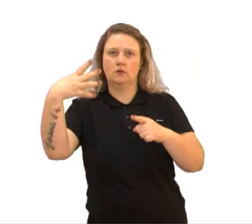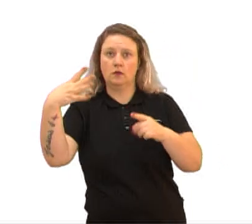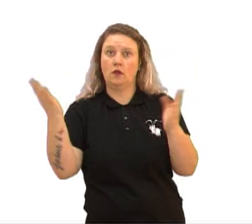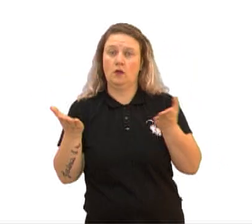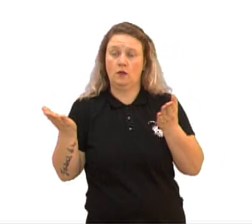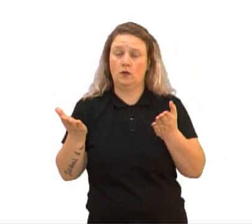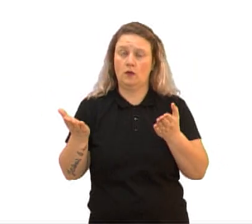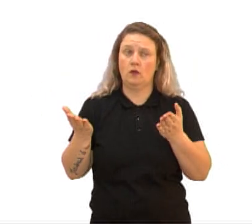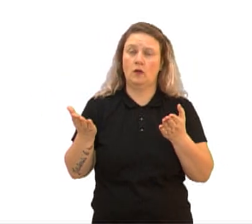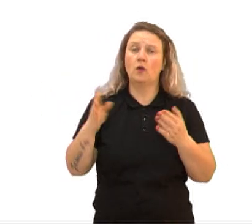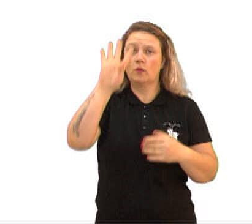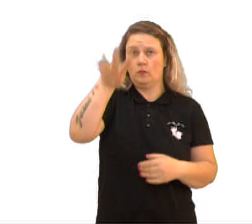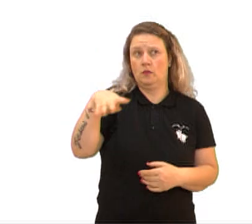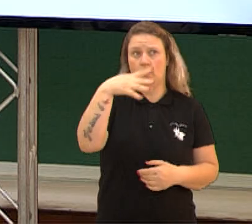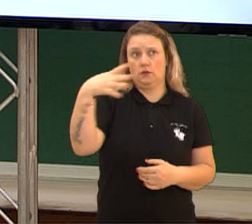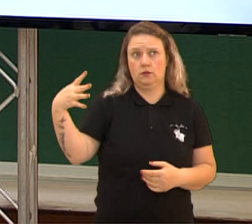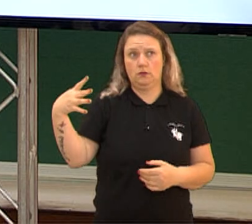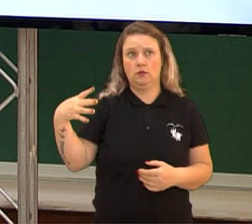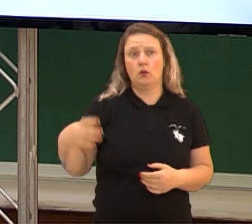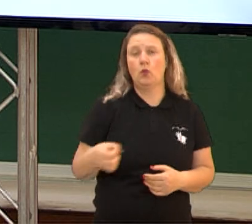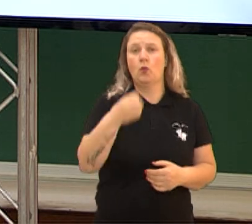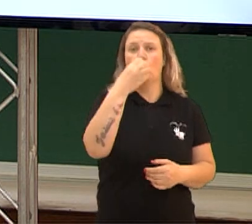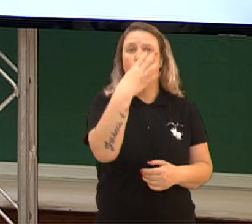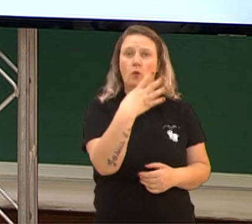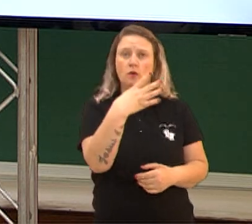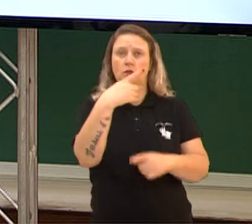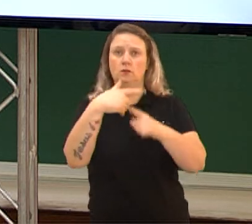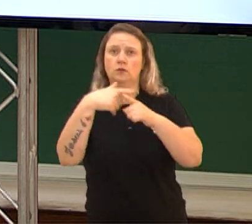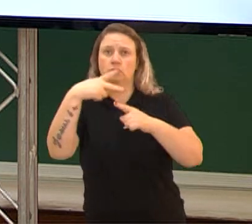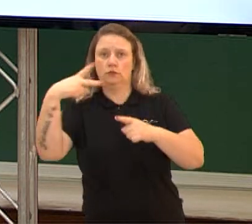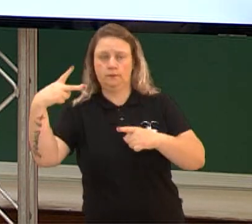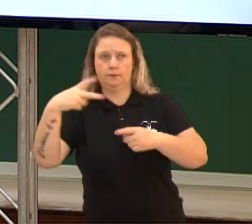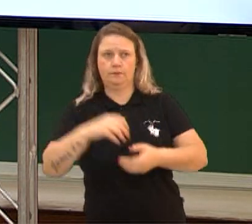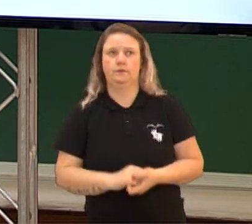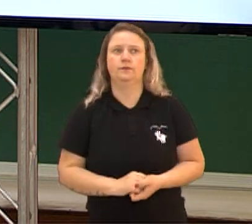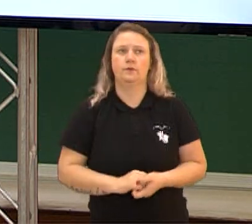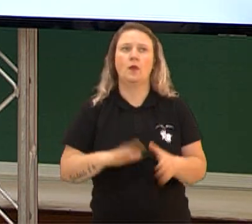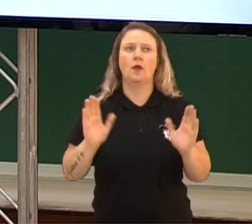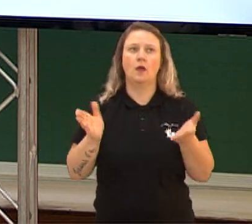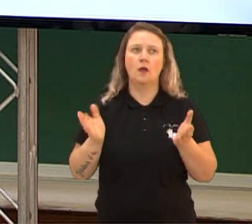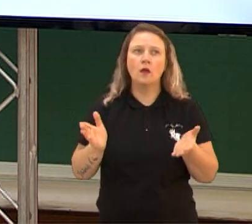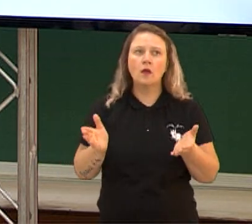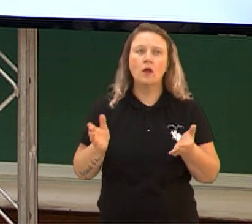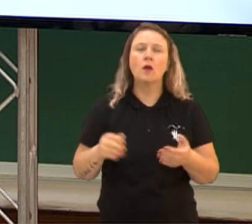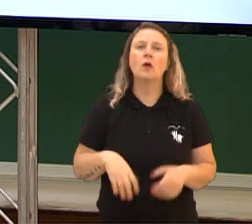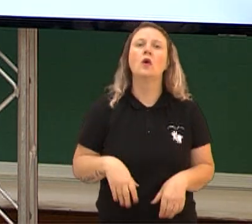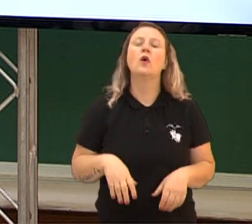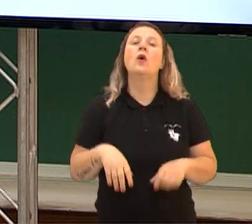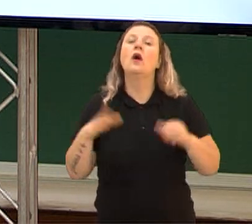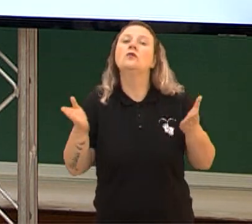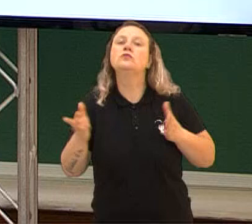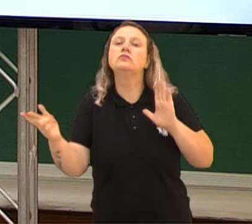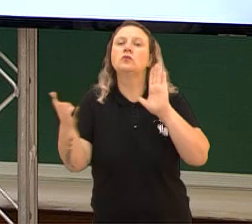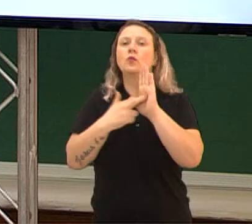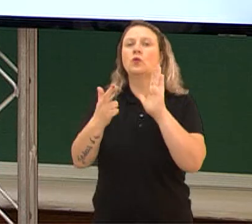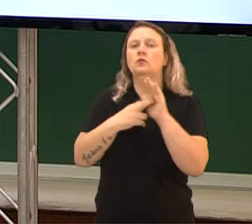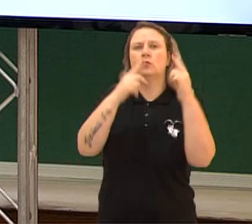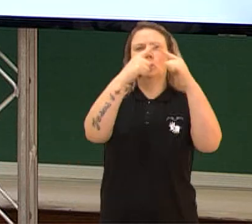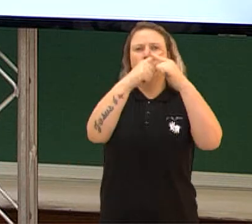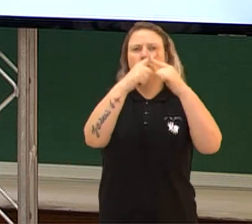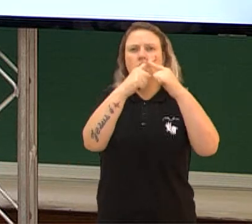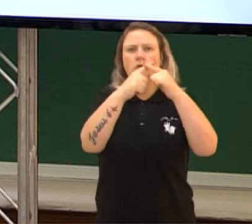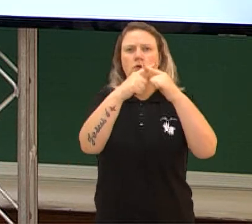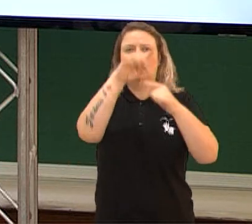está afirmando isso. Vamos verificar? Coluna é igual a linha? Sim, está certo. O resultado dessa multiplicação é uma